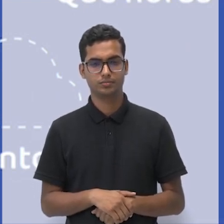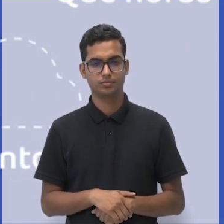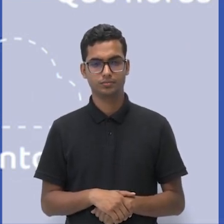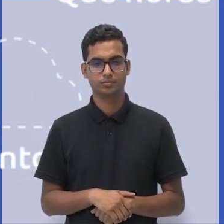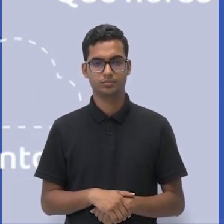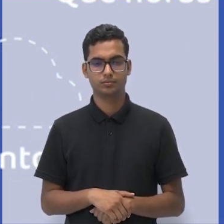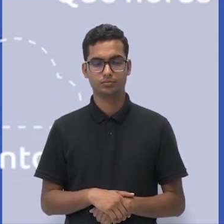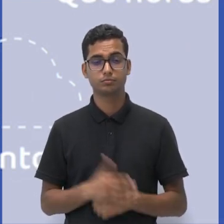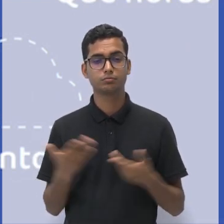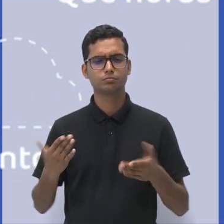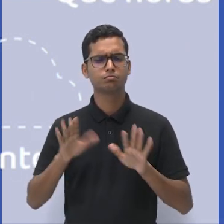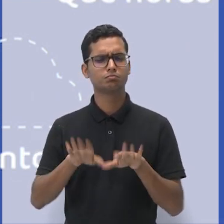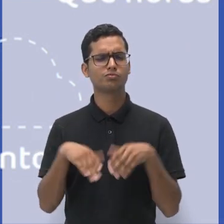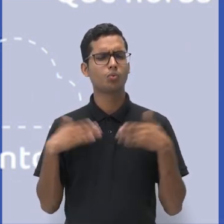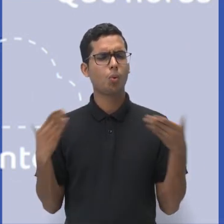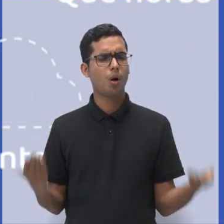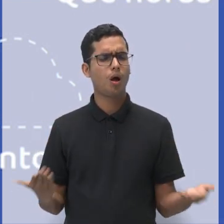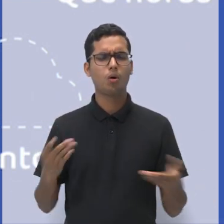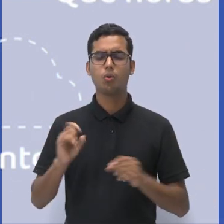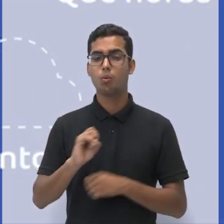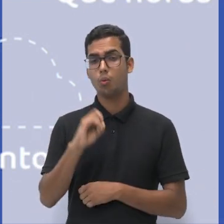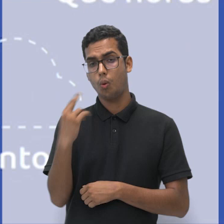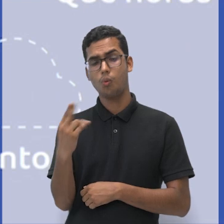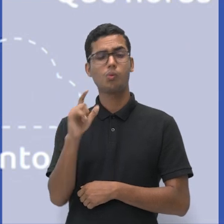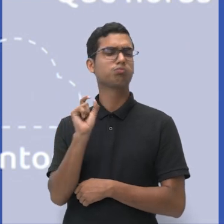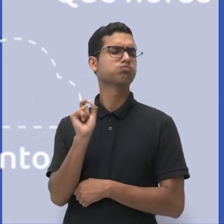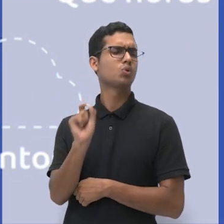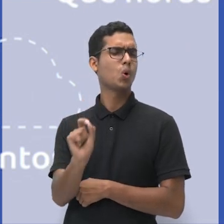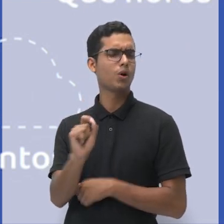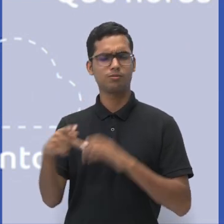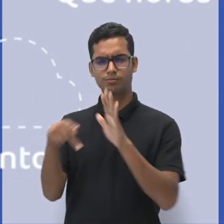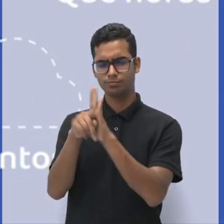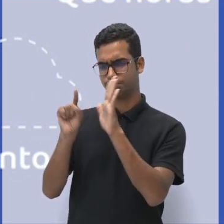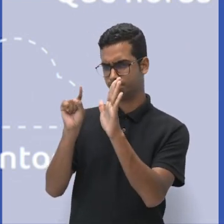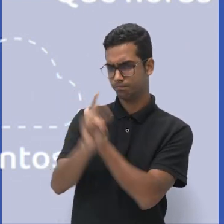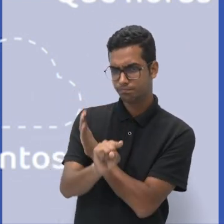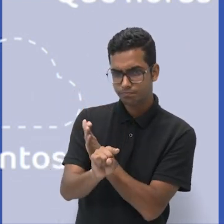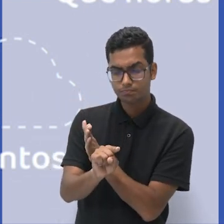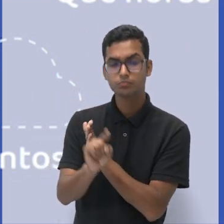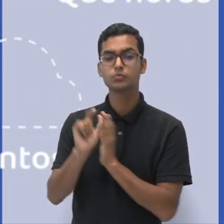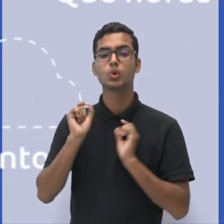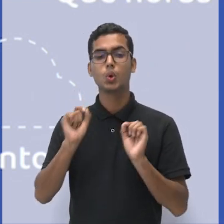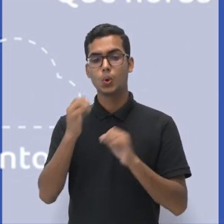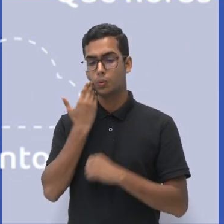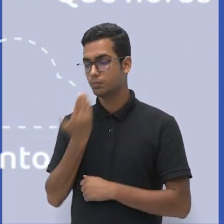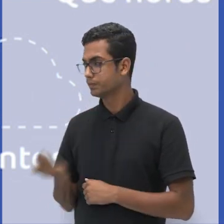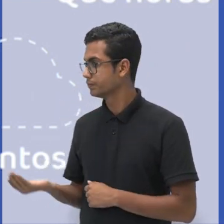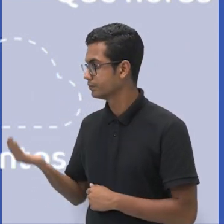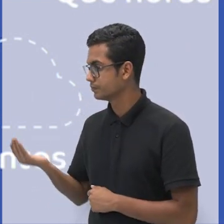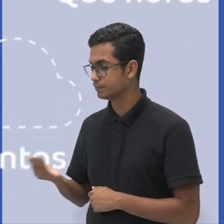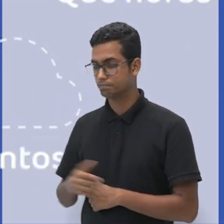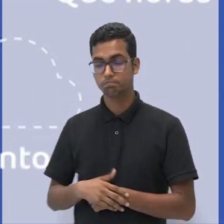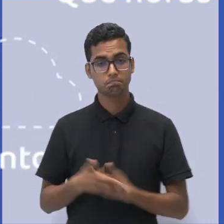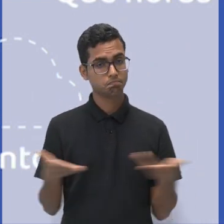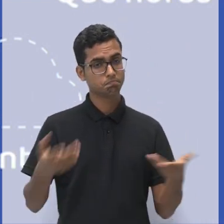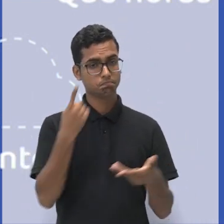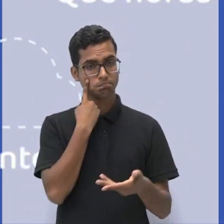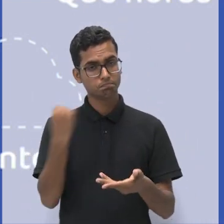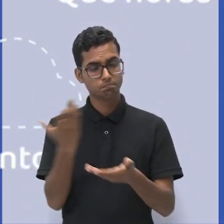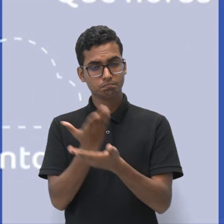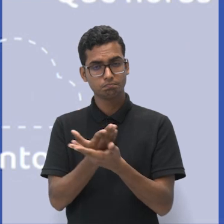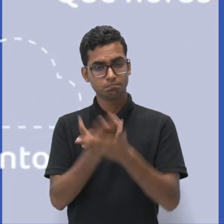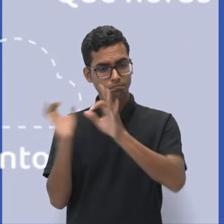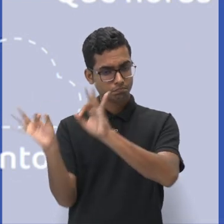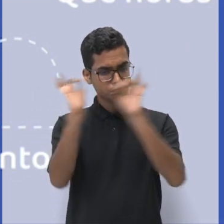ou o que. Esse o que em perguntas, tá bom? Então, qual, o que. Vamos ver qual é